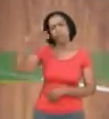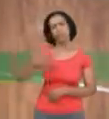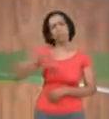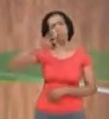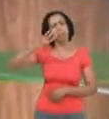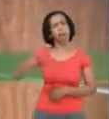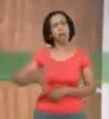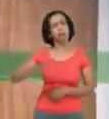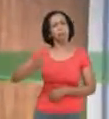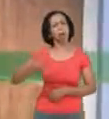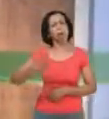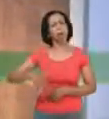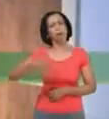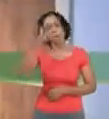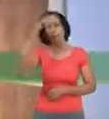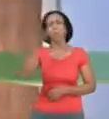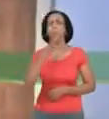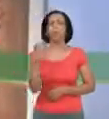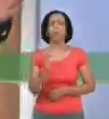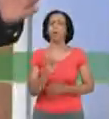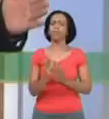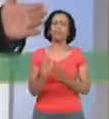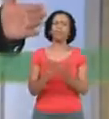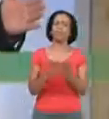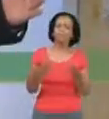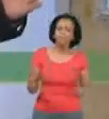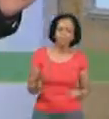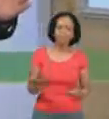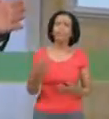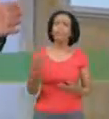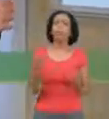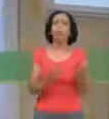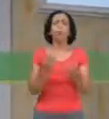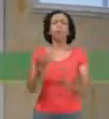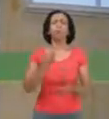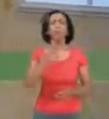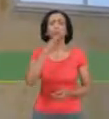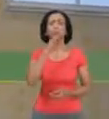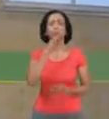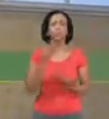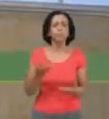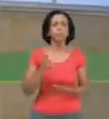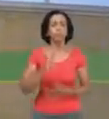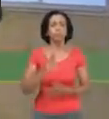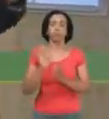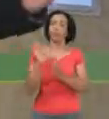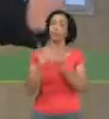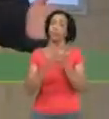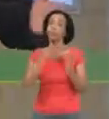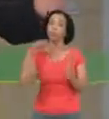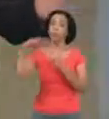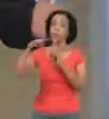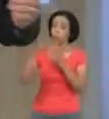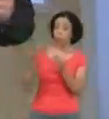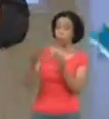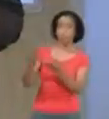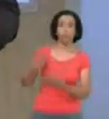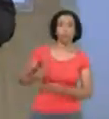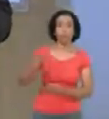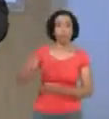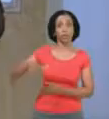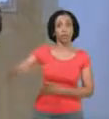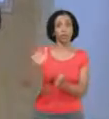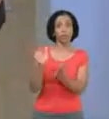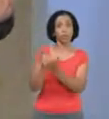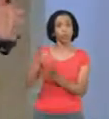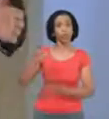vivem milhares de pessoas que estão longe de conhecer o Evangelho da Salvação. Mas Jesus morreu por elas